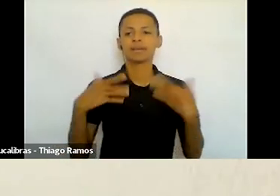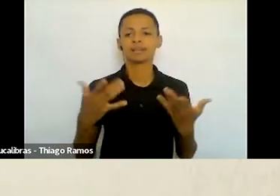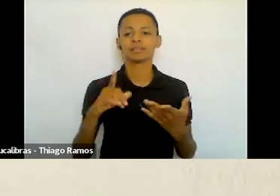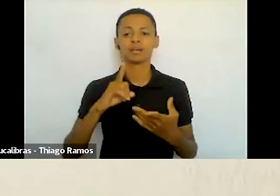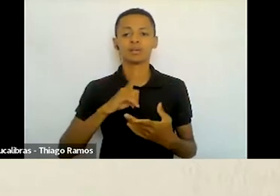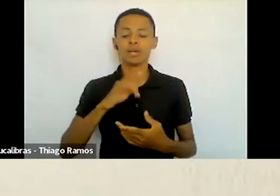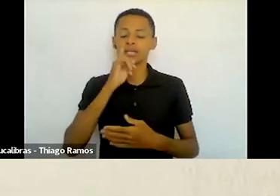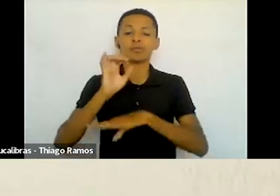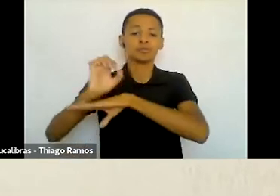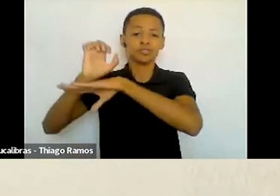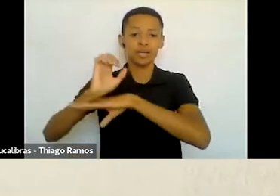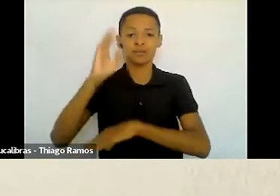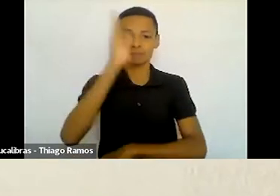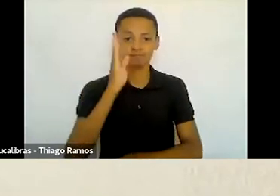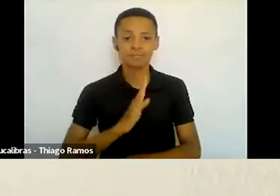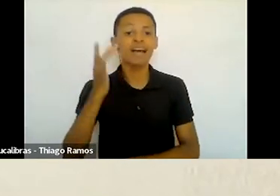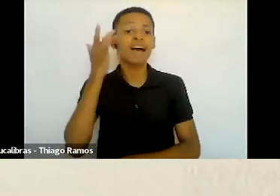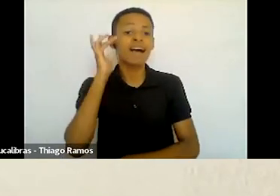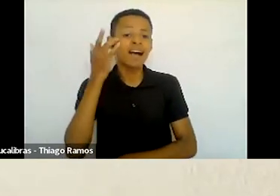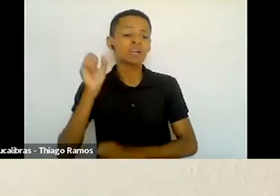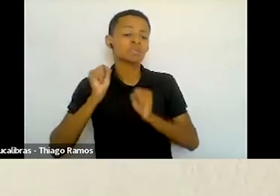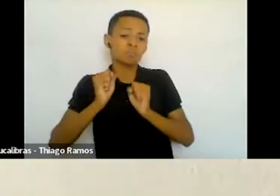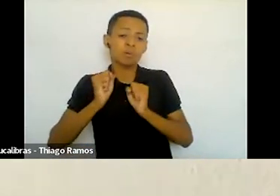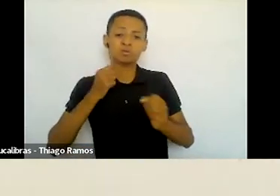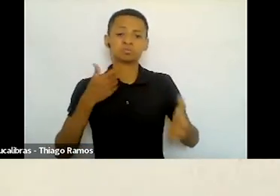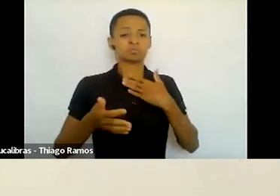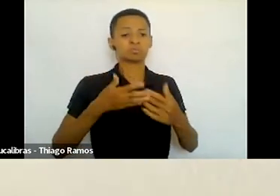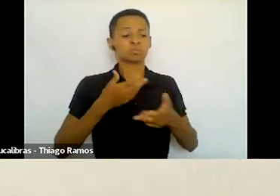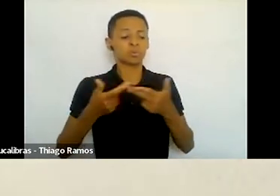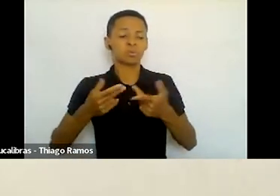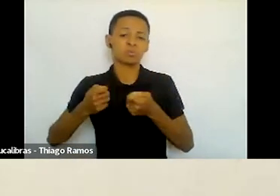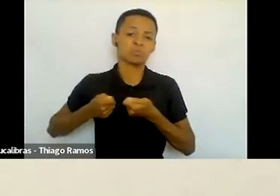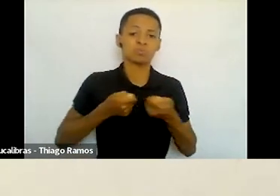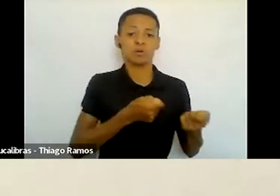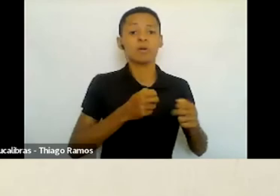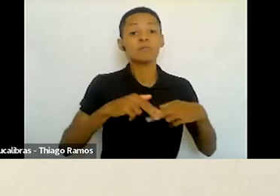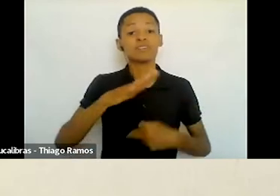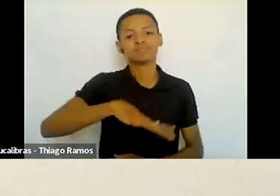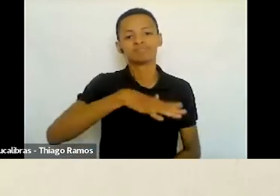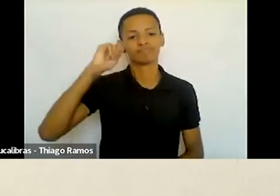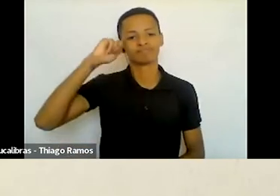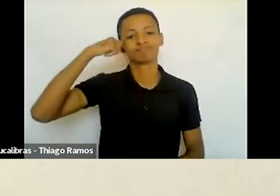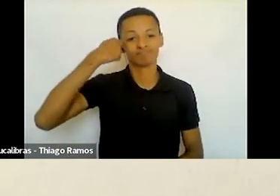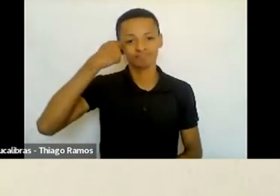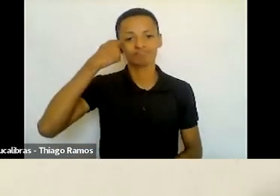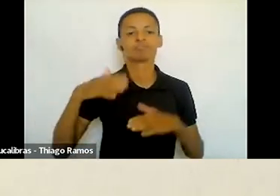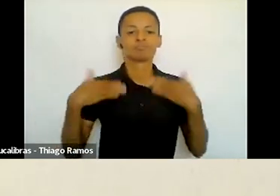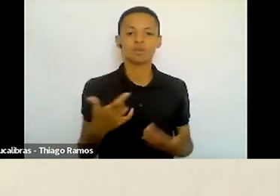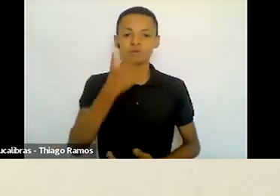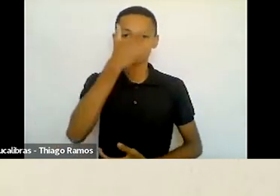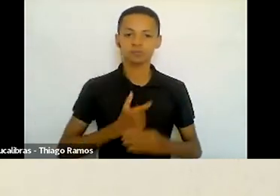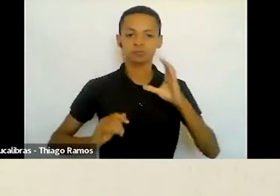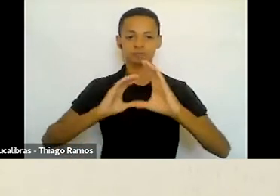Estado brasileiro acha que pode fazer de tudo, porque é um território negro. Nós, comunicadores, ainda